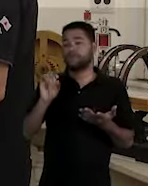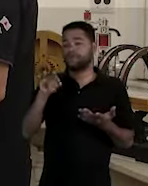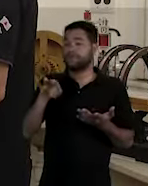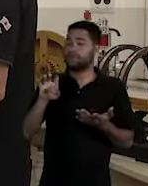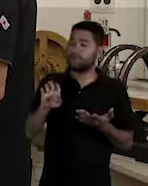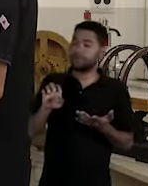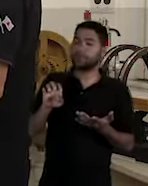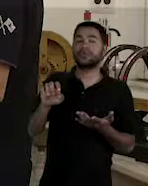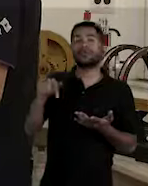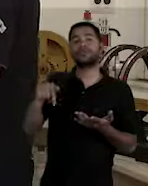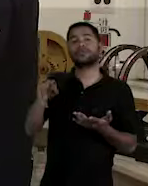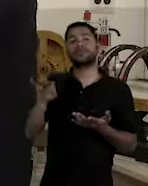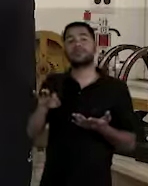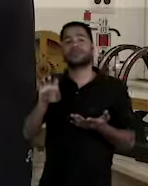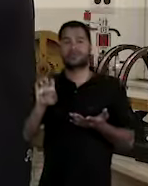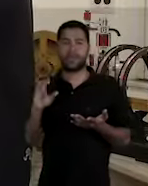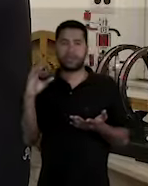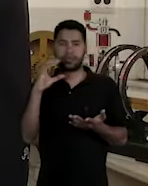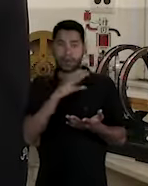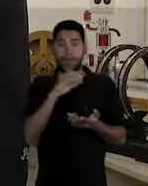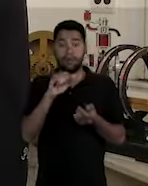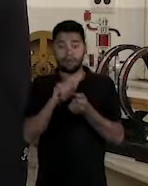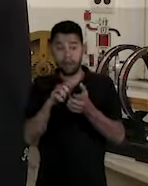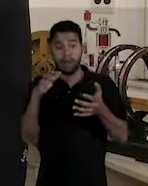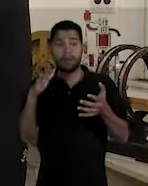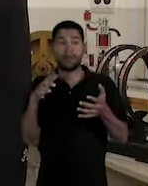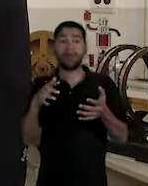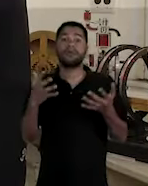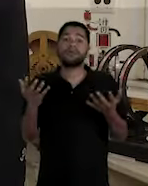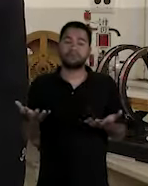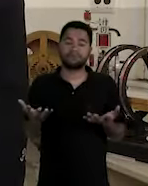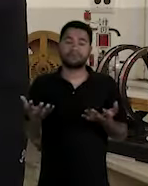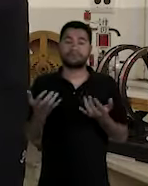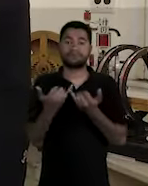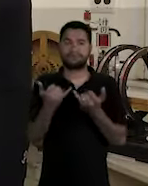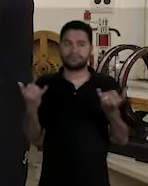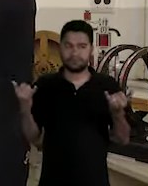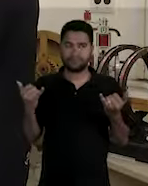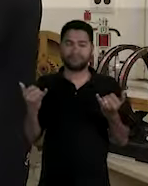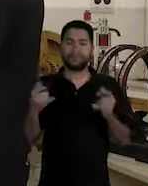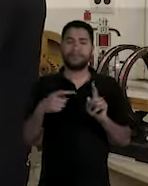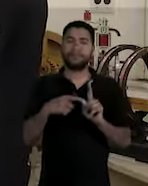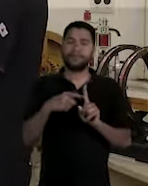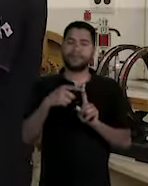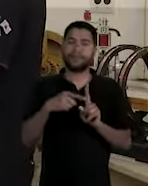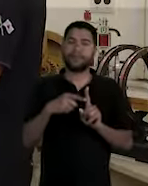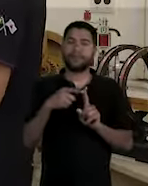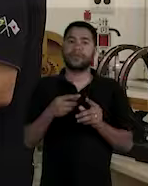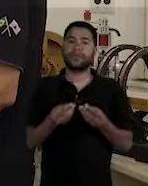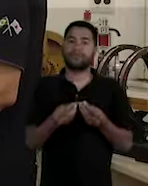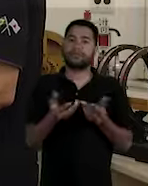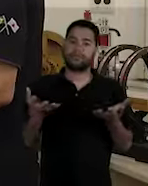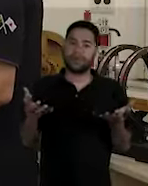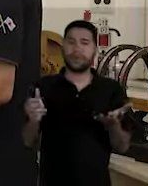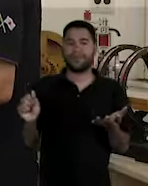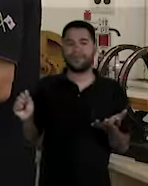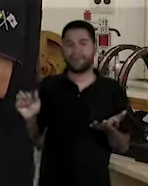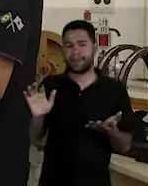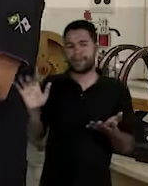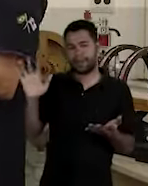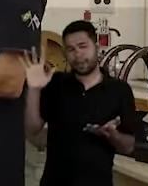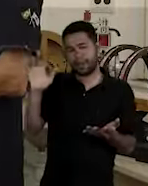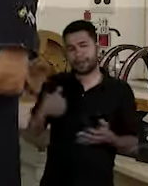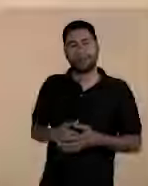a explosão? Isso, a fonte quente vem da energia térmica gerada pela queima dos gases. Né?